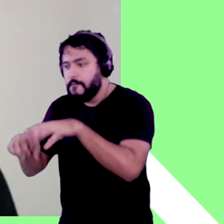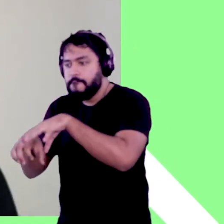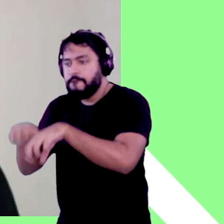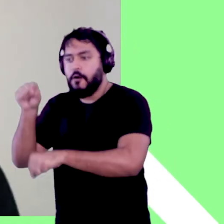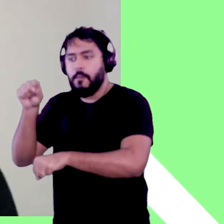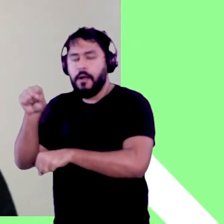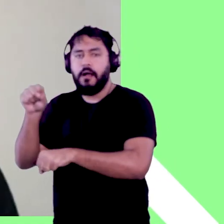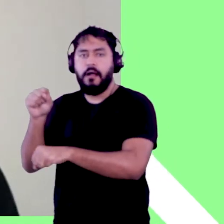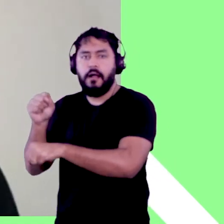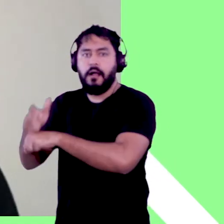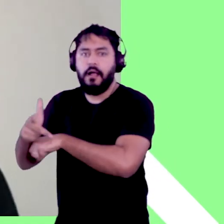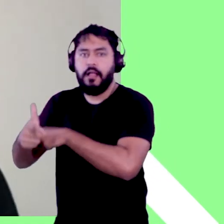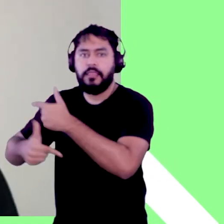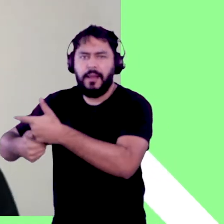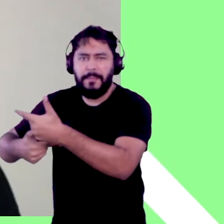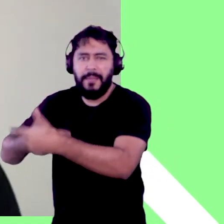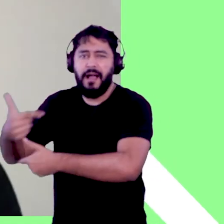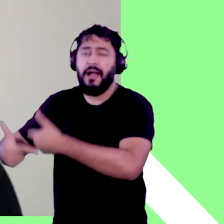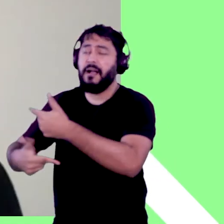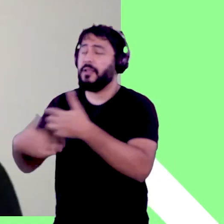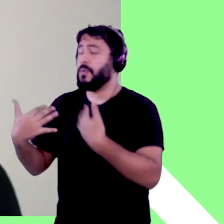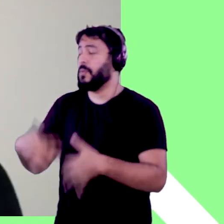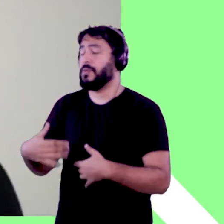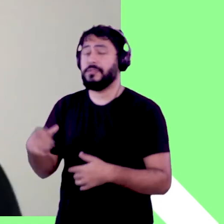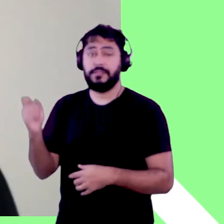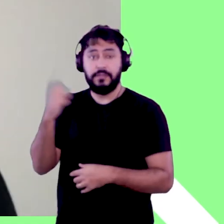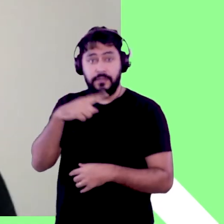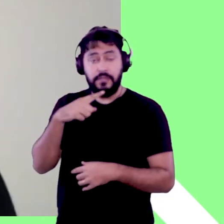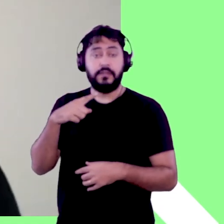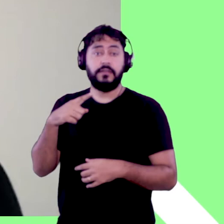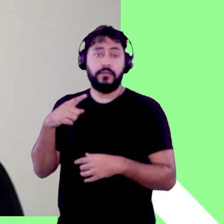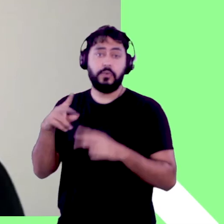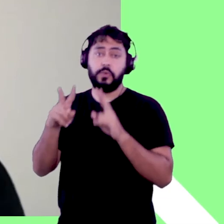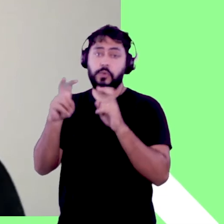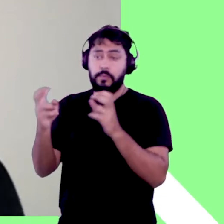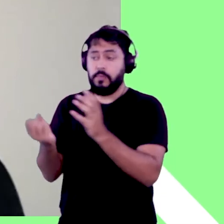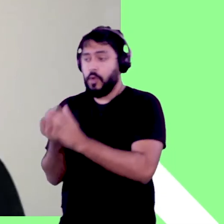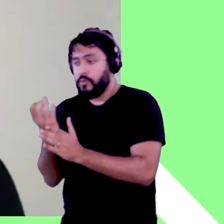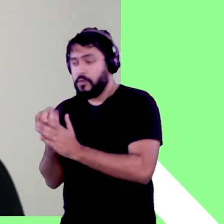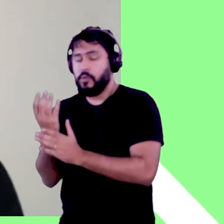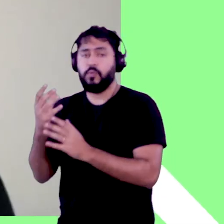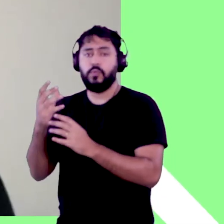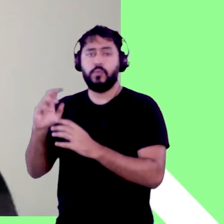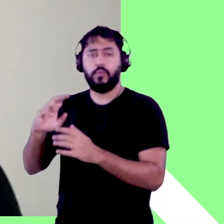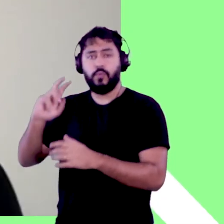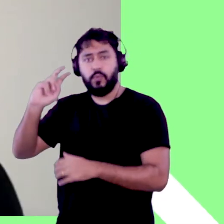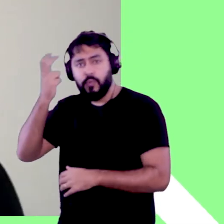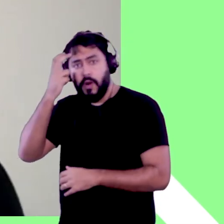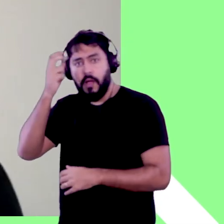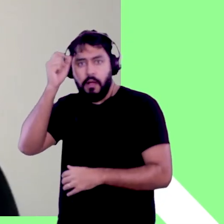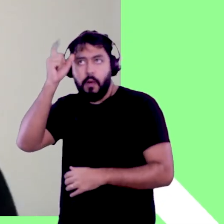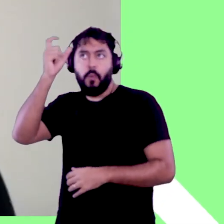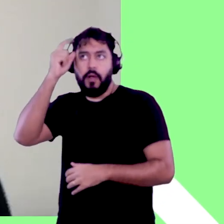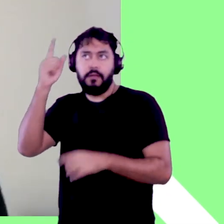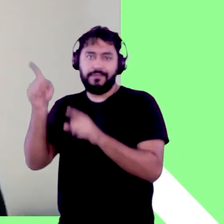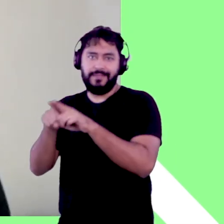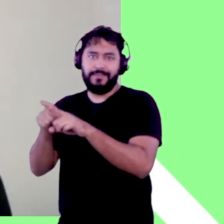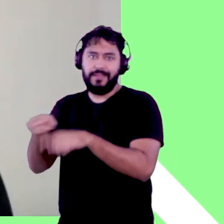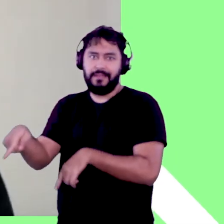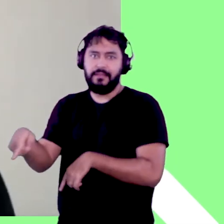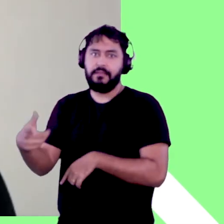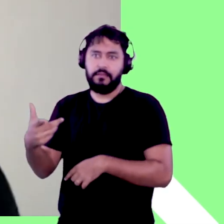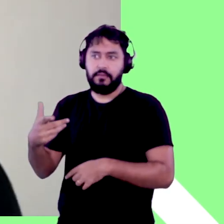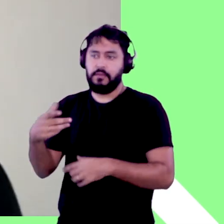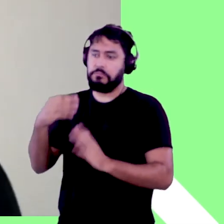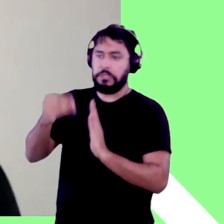para alcançar essas discussões do mainstream, né, das produções culturais. sejam de design ou de outras